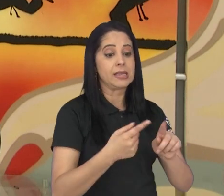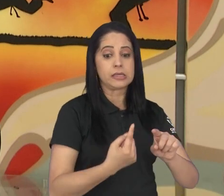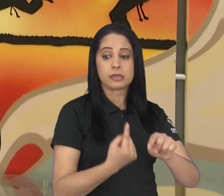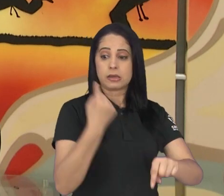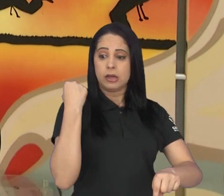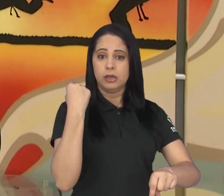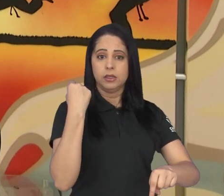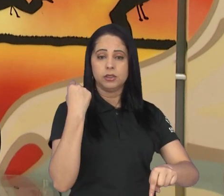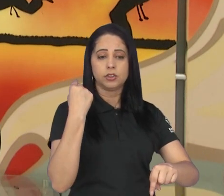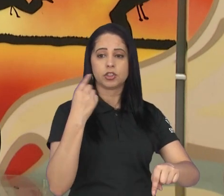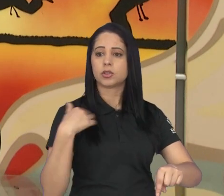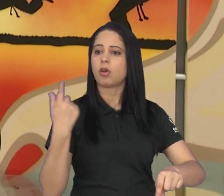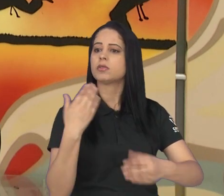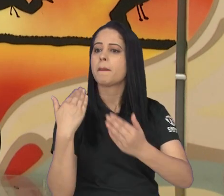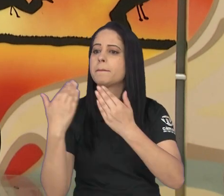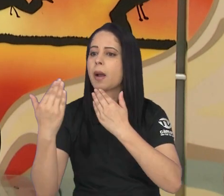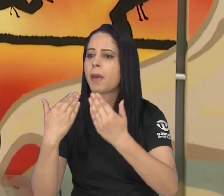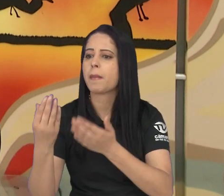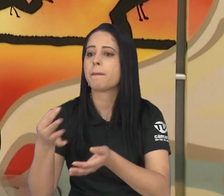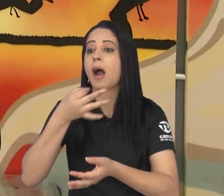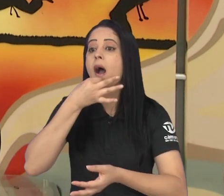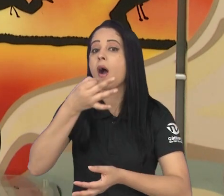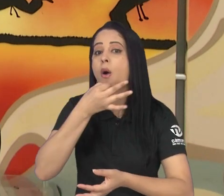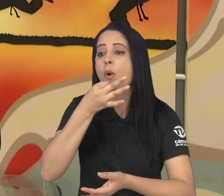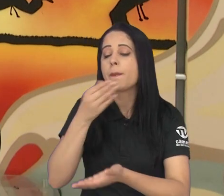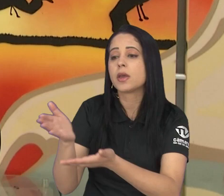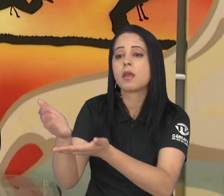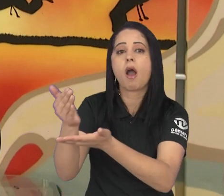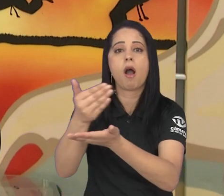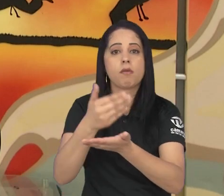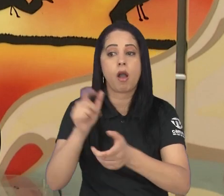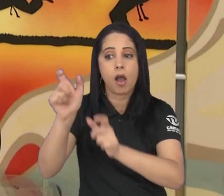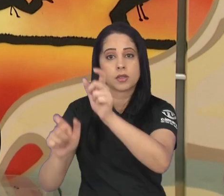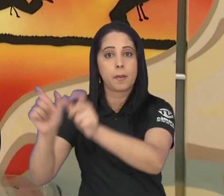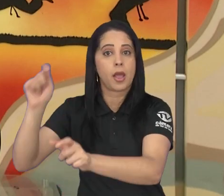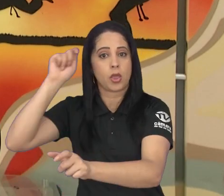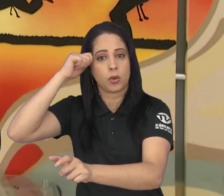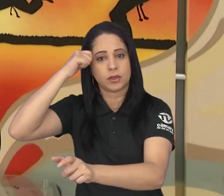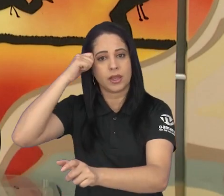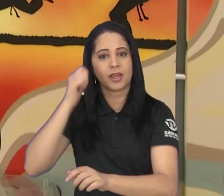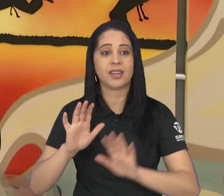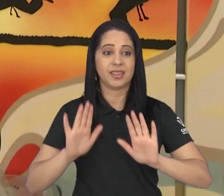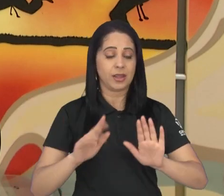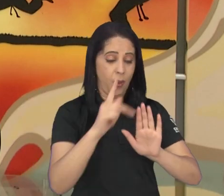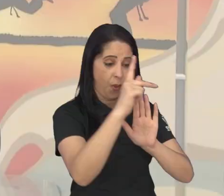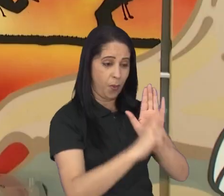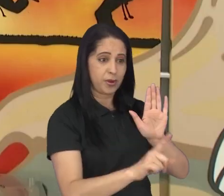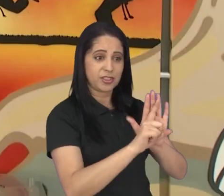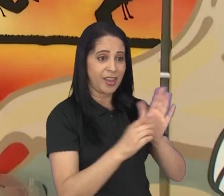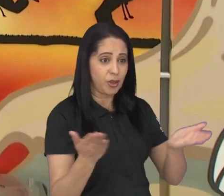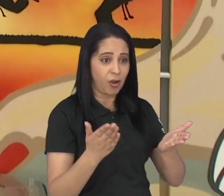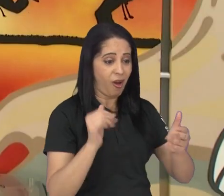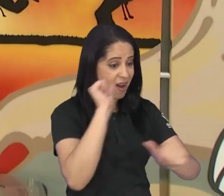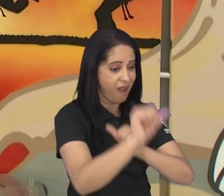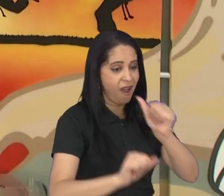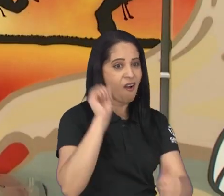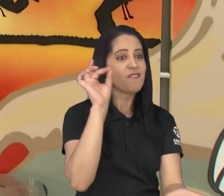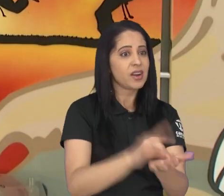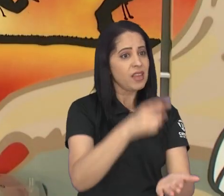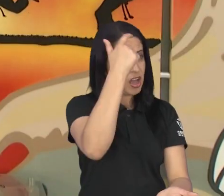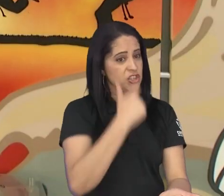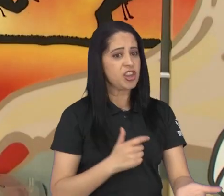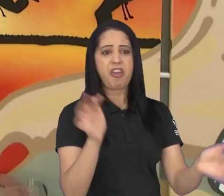Foi um bate-papo com a comunidade né com os negros da nossa cidade e esse projeto